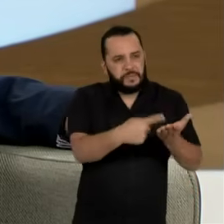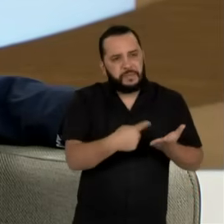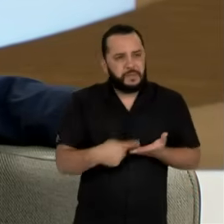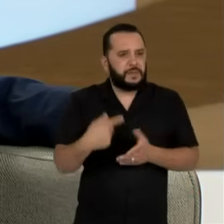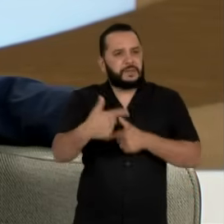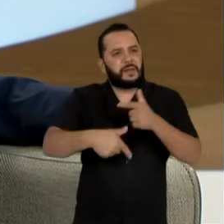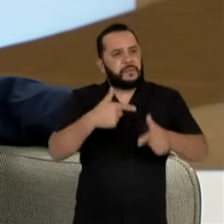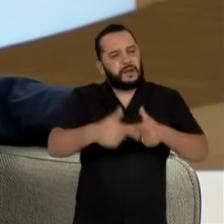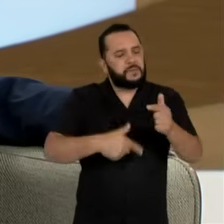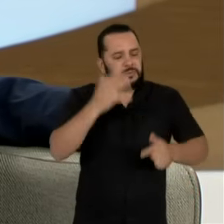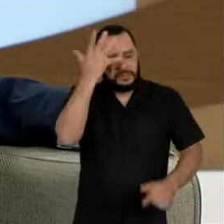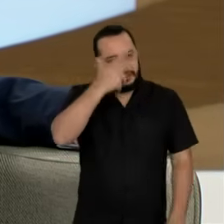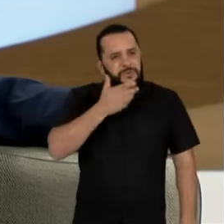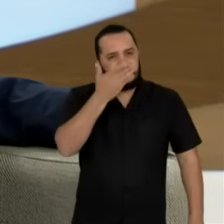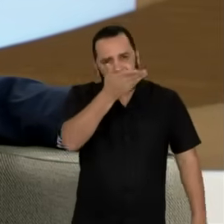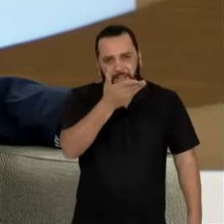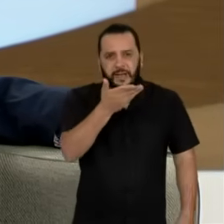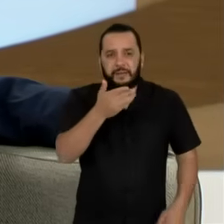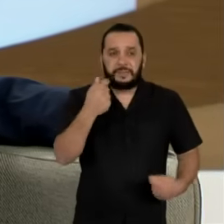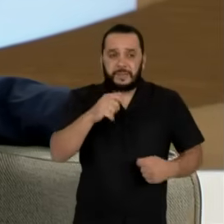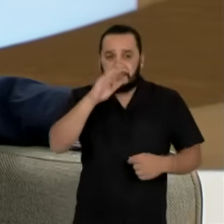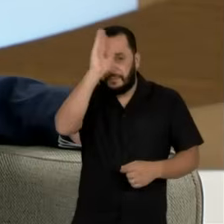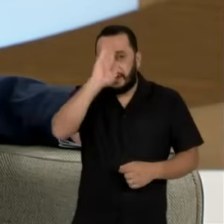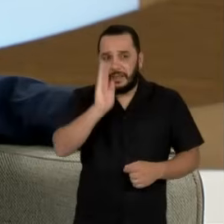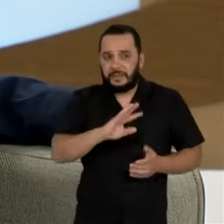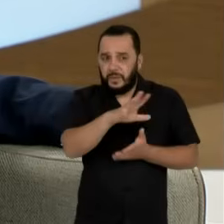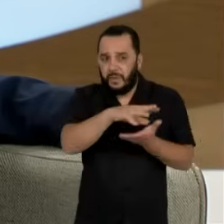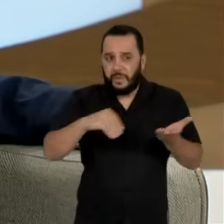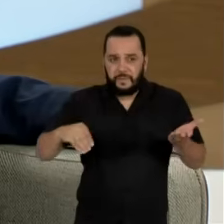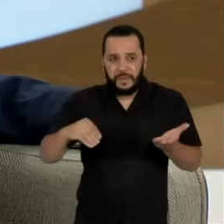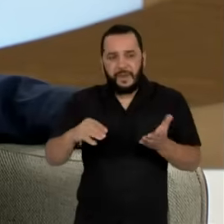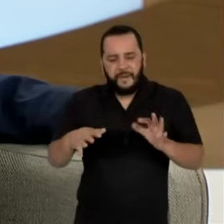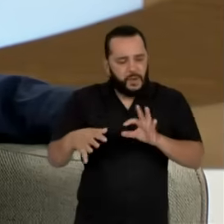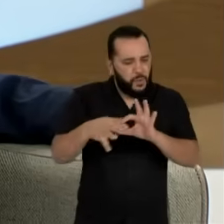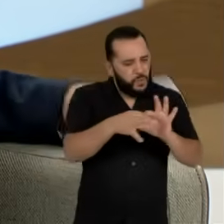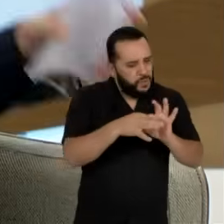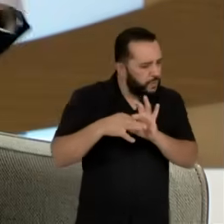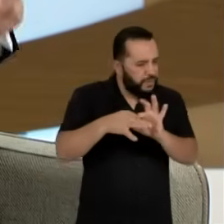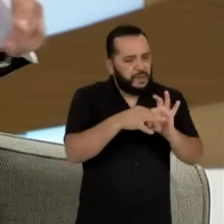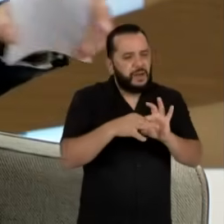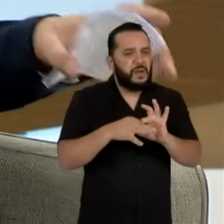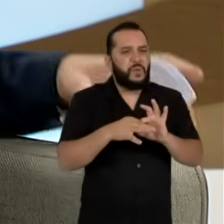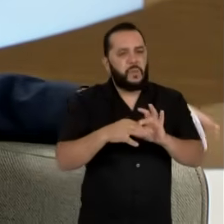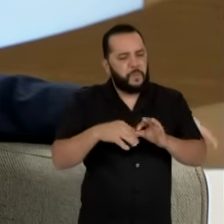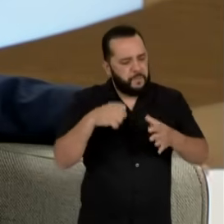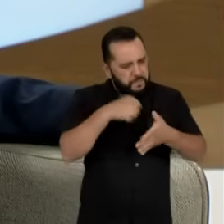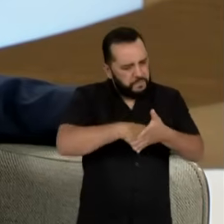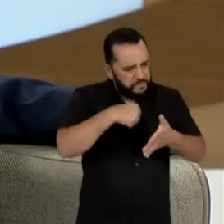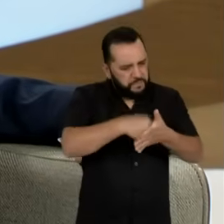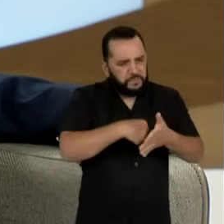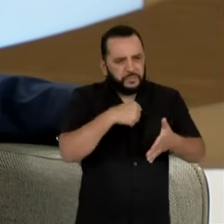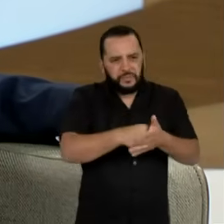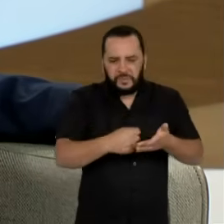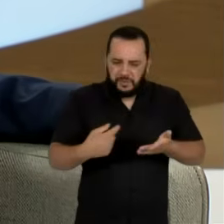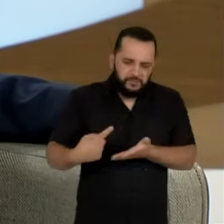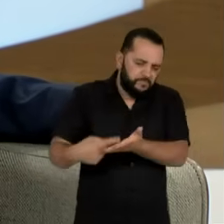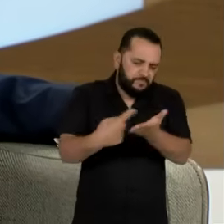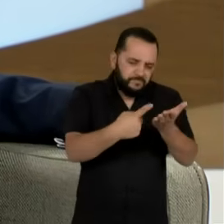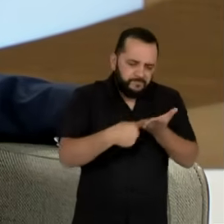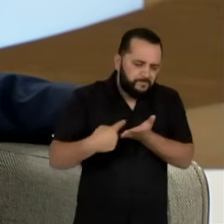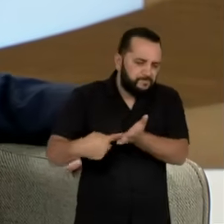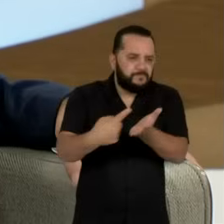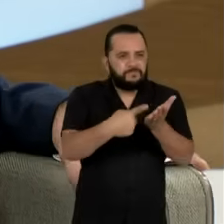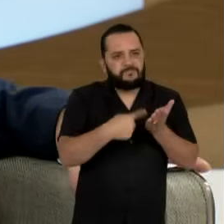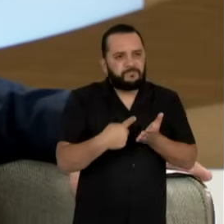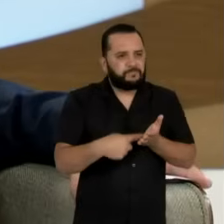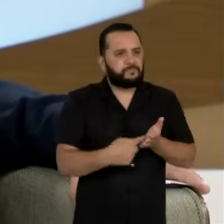foi dado lá, deve ser um exemplo levado para todo o Brasil, né? De, numa hora dessas, todo mundo se juntar, né? Eu